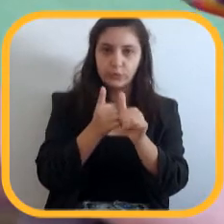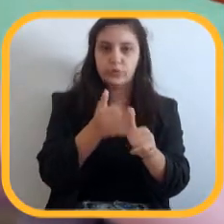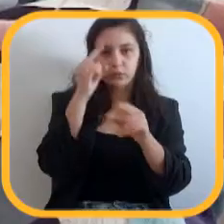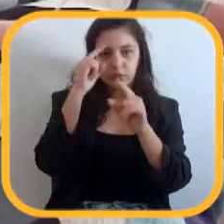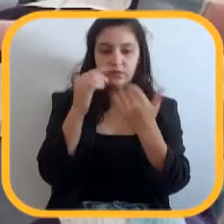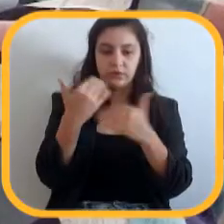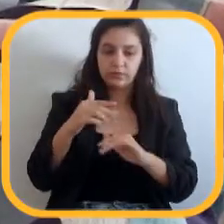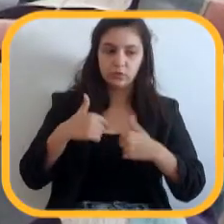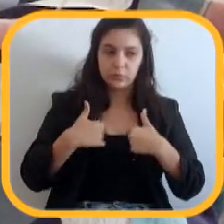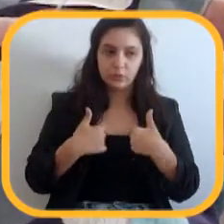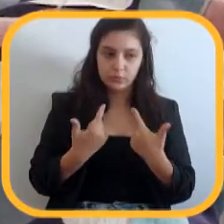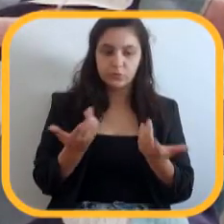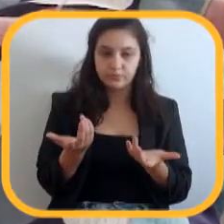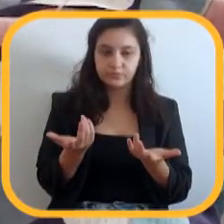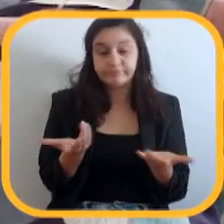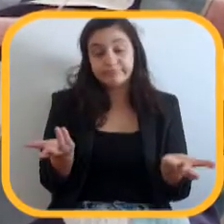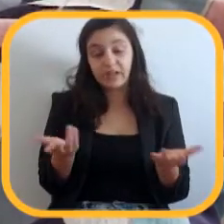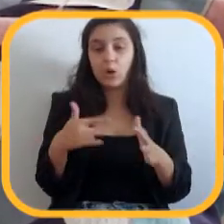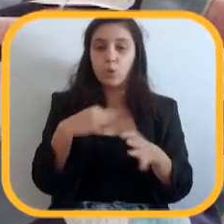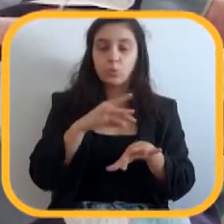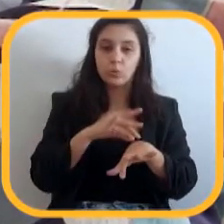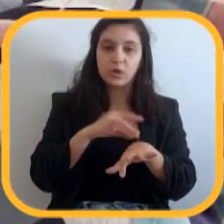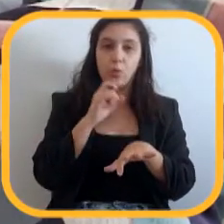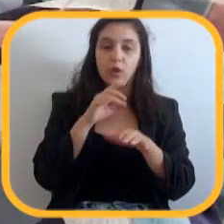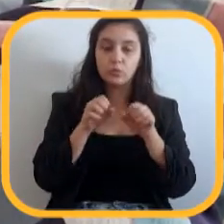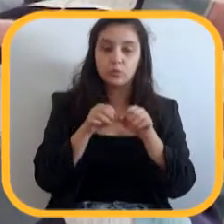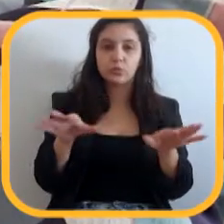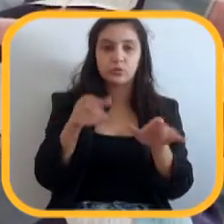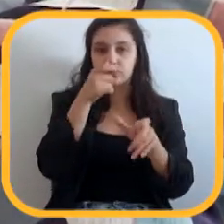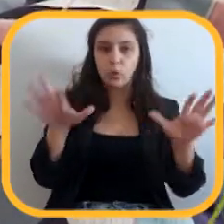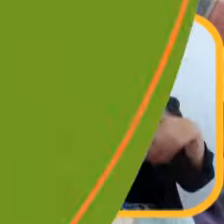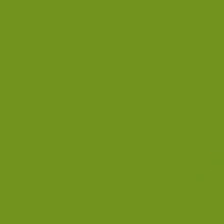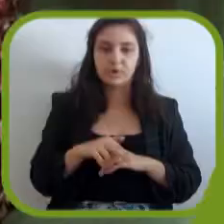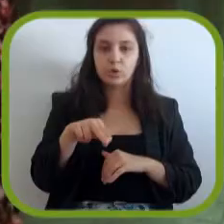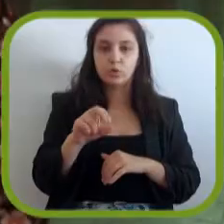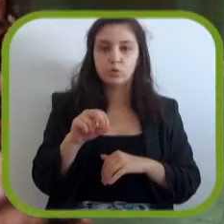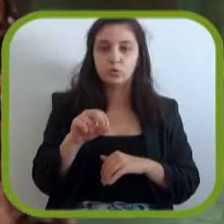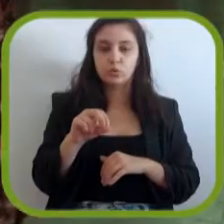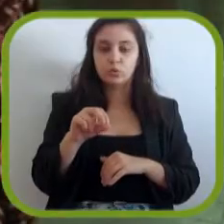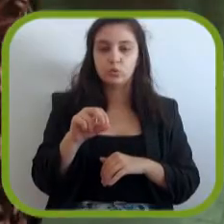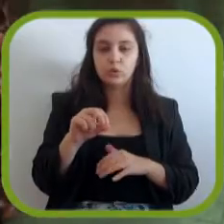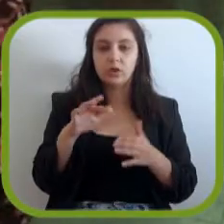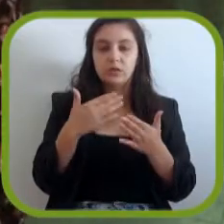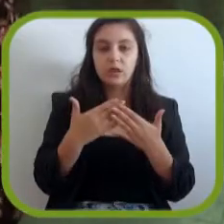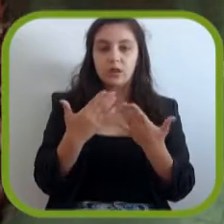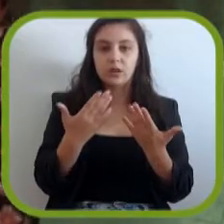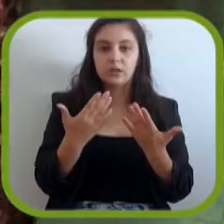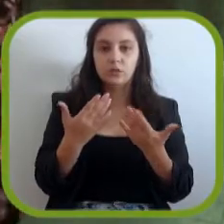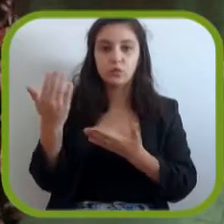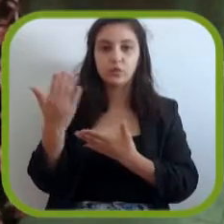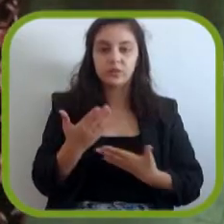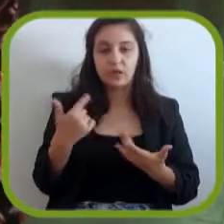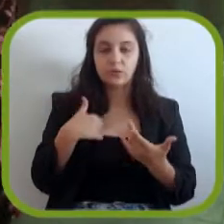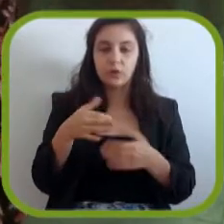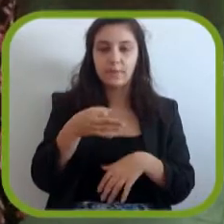individuais. Afinal de contas, esta é uma doença que pode atingir qualquer pessoa. Nuno Faleiro da Silva é o convidado